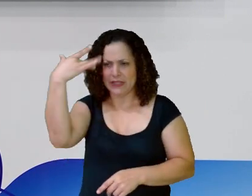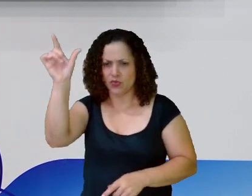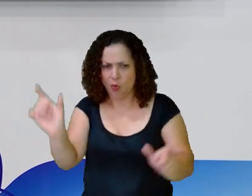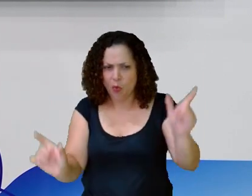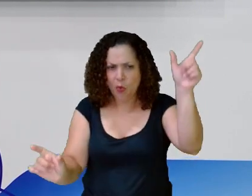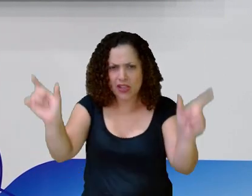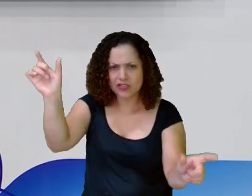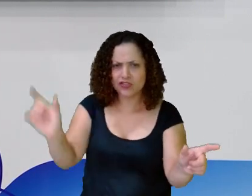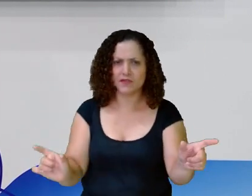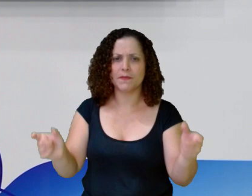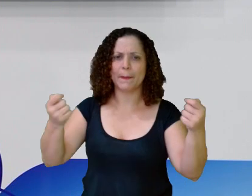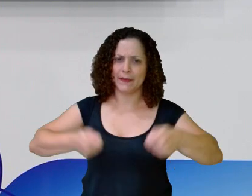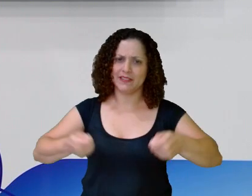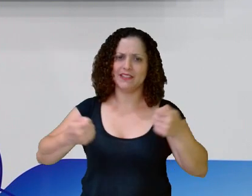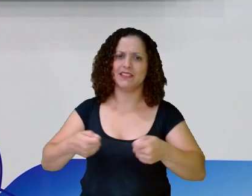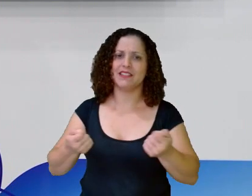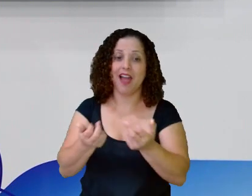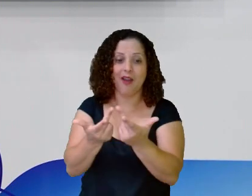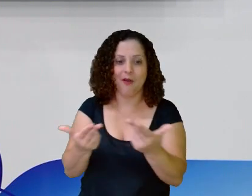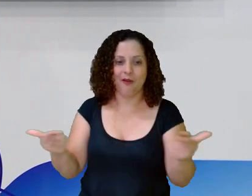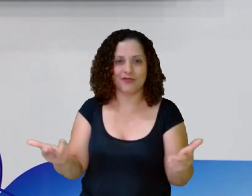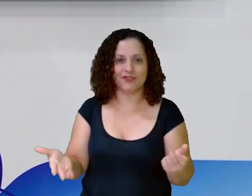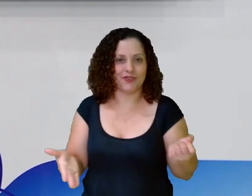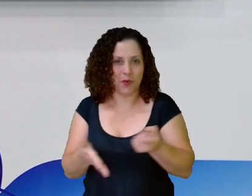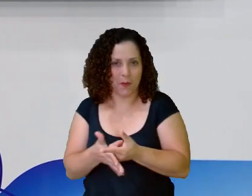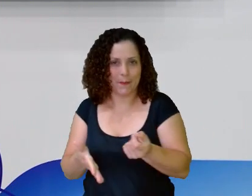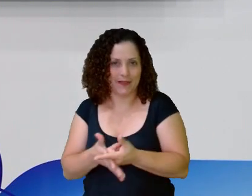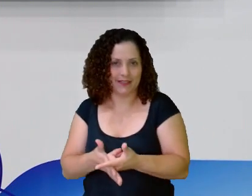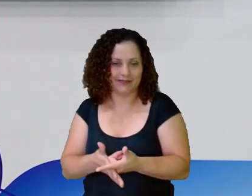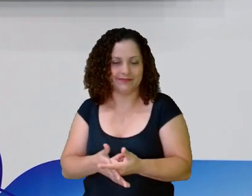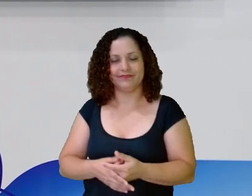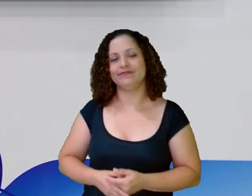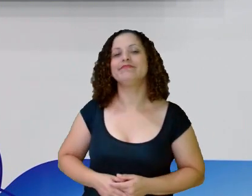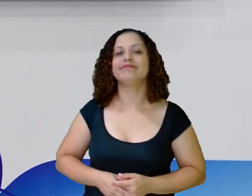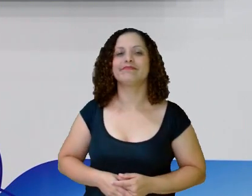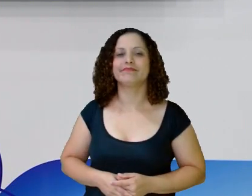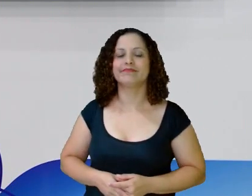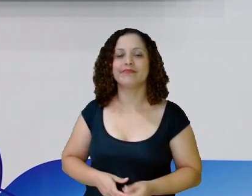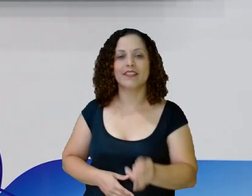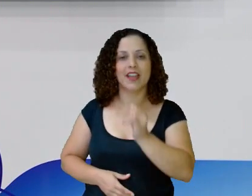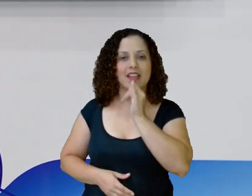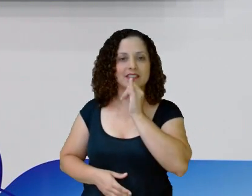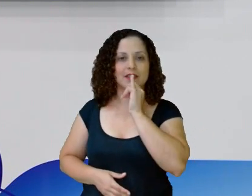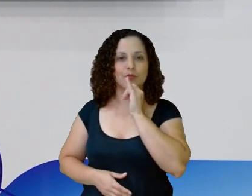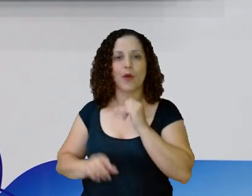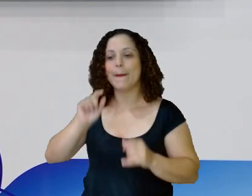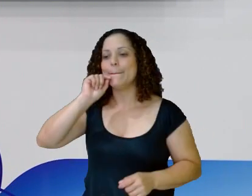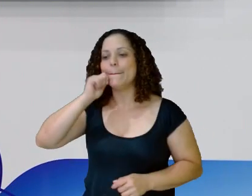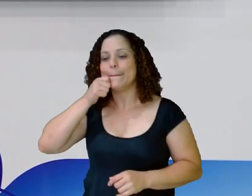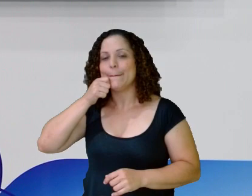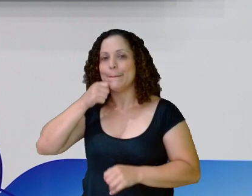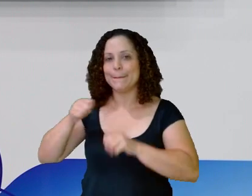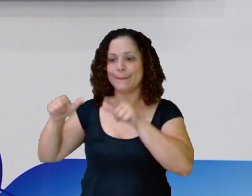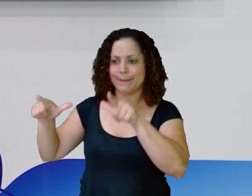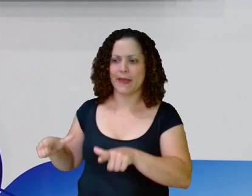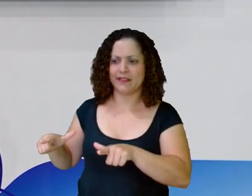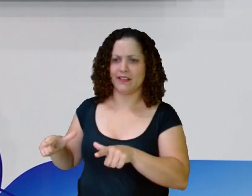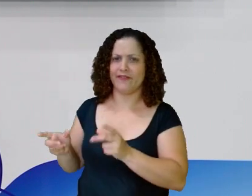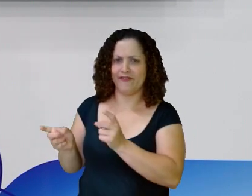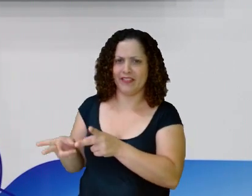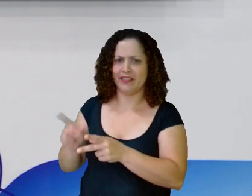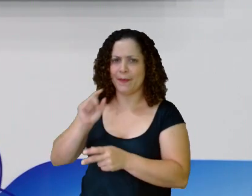essas pessoas têm a necessidade de adquirir coisas. Então, por exemplo, uma padaria. Com